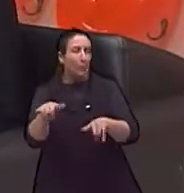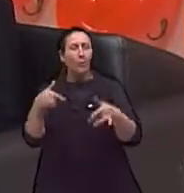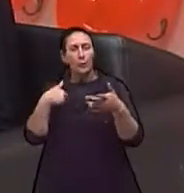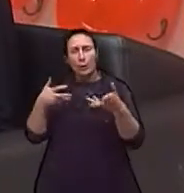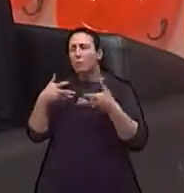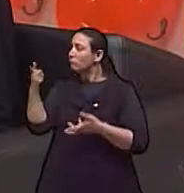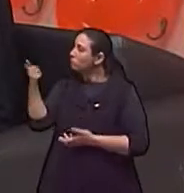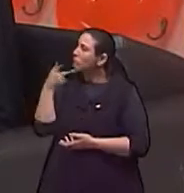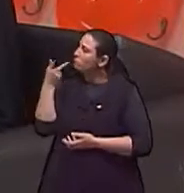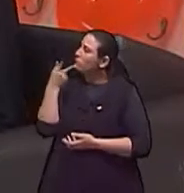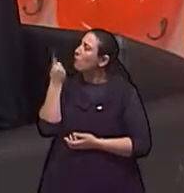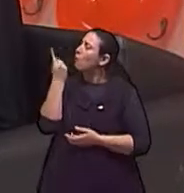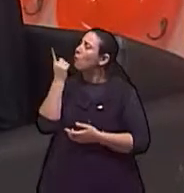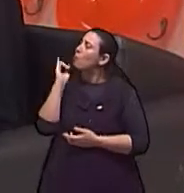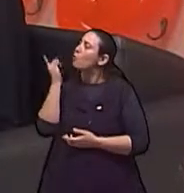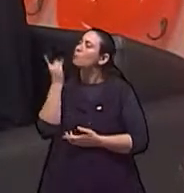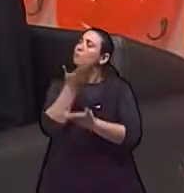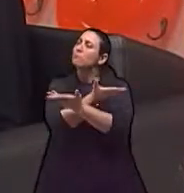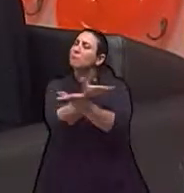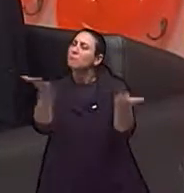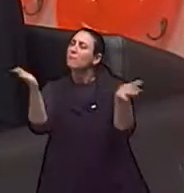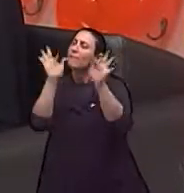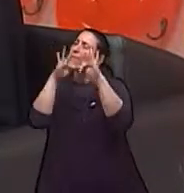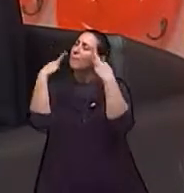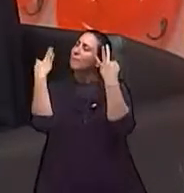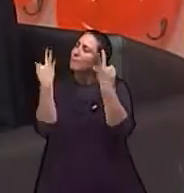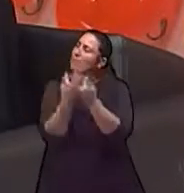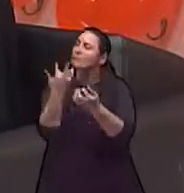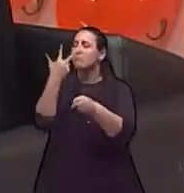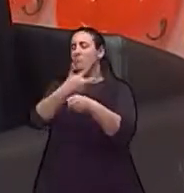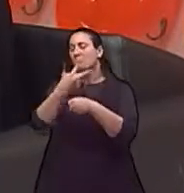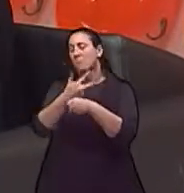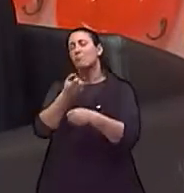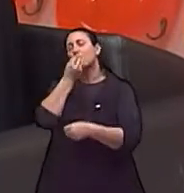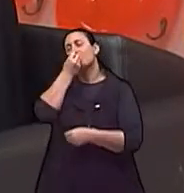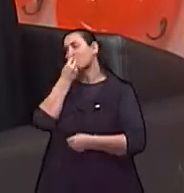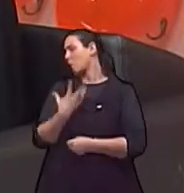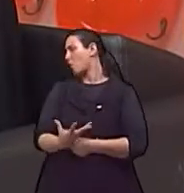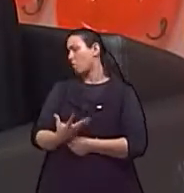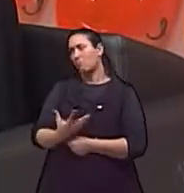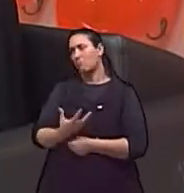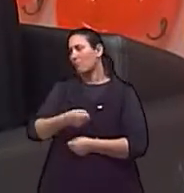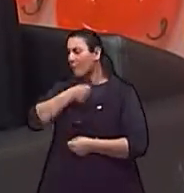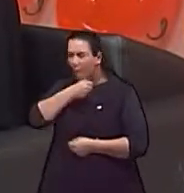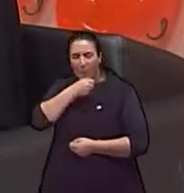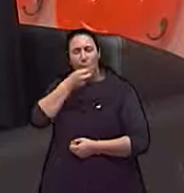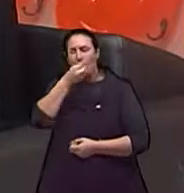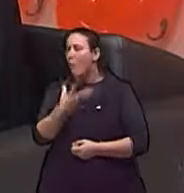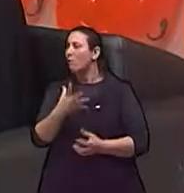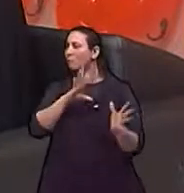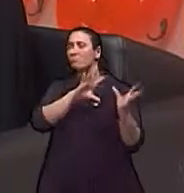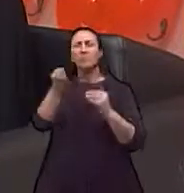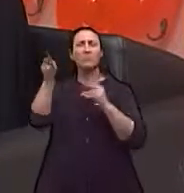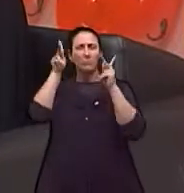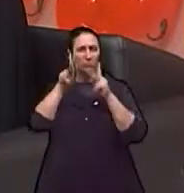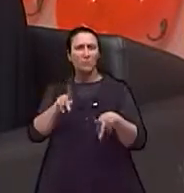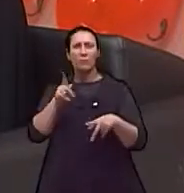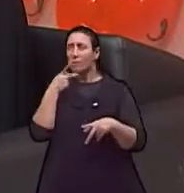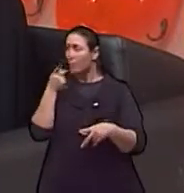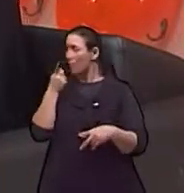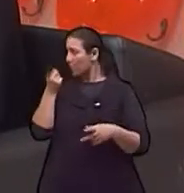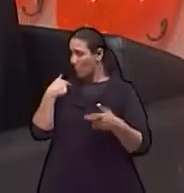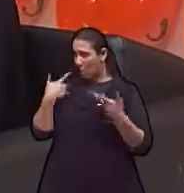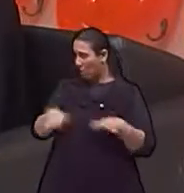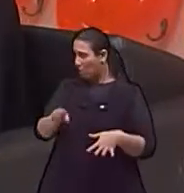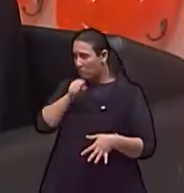desse o último recadinho para familiares e idosos porque é muito bom ficar velho Aliás só tem um jeito de não envelhecer